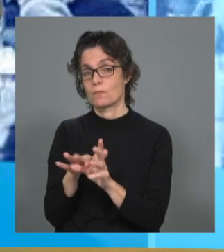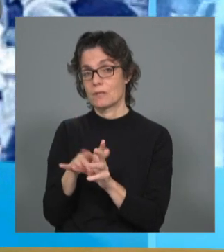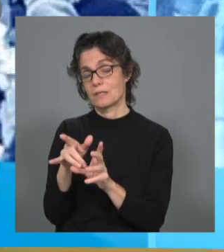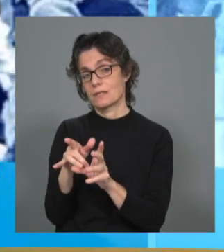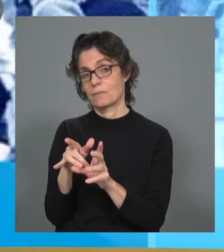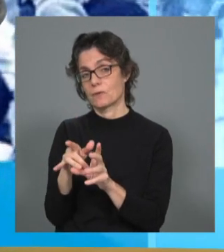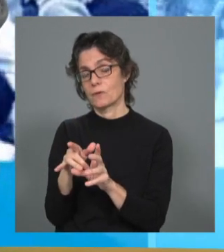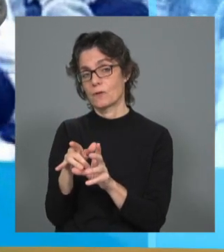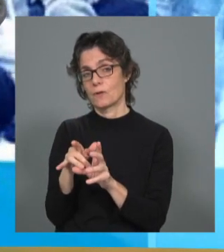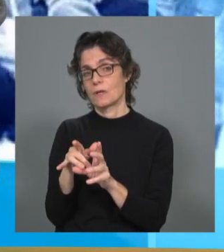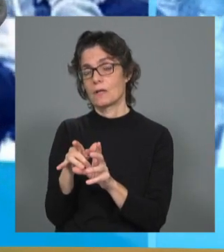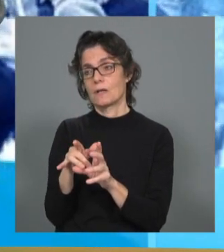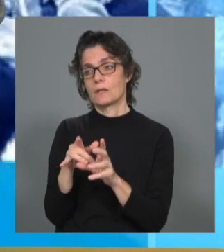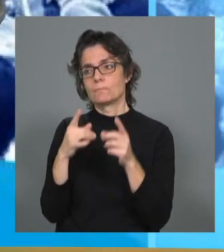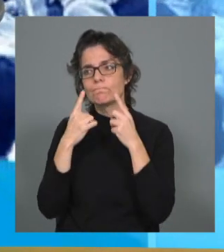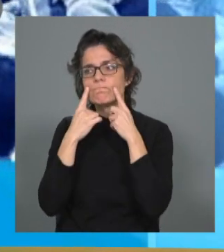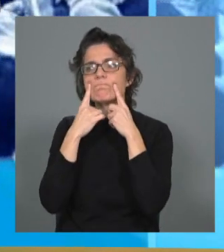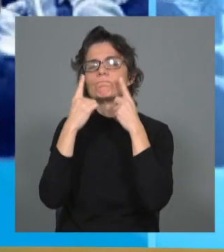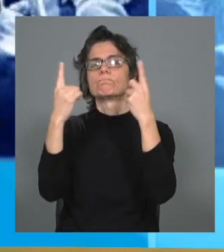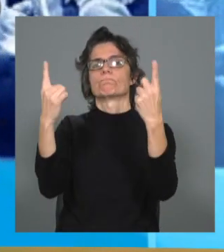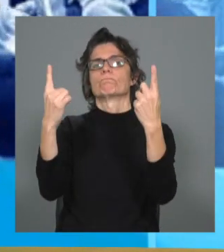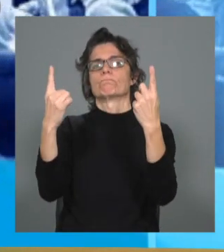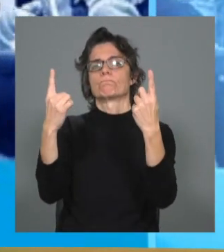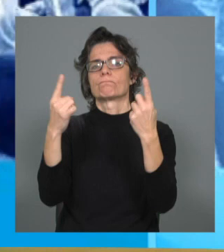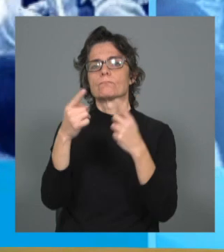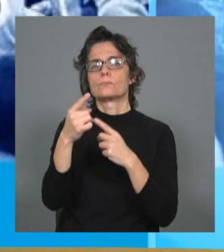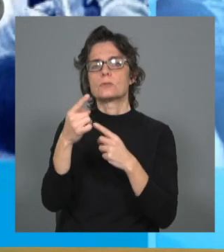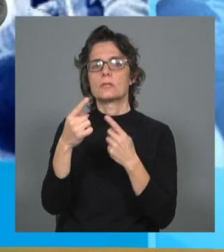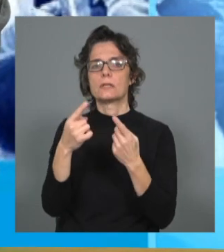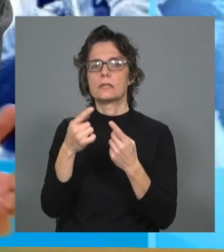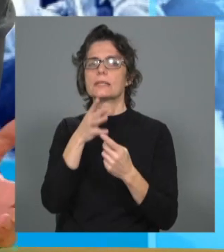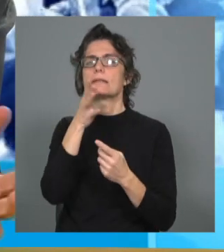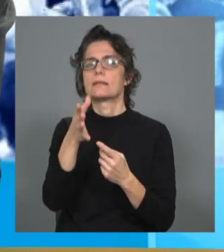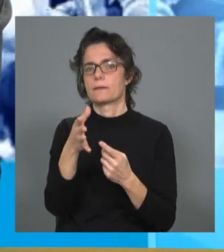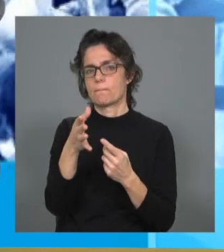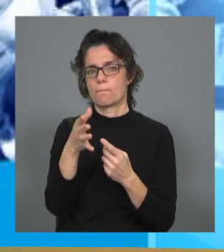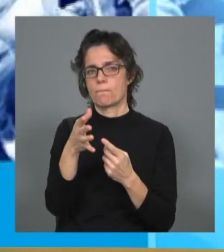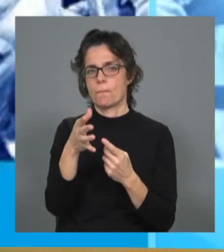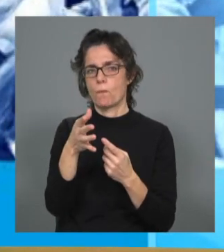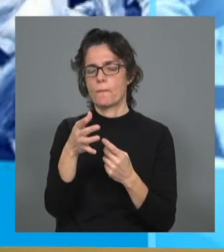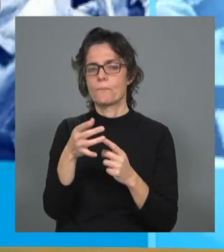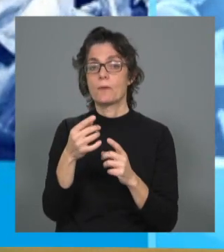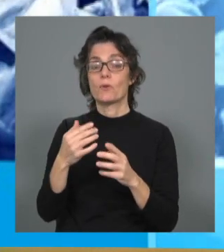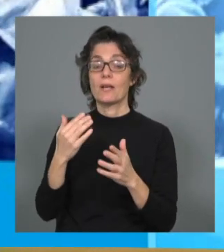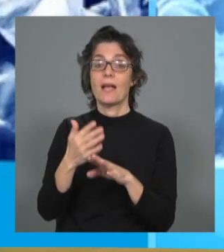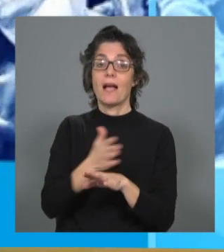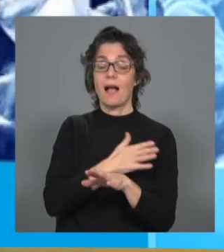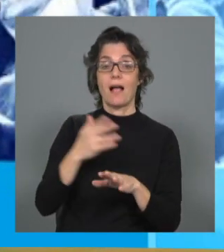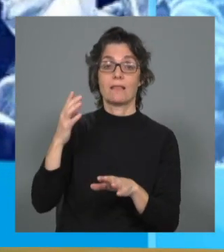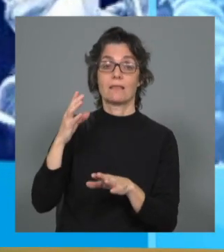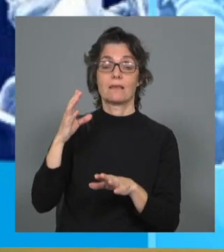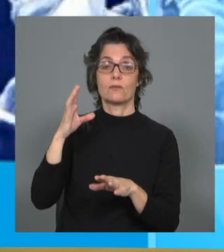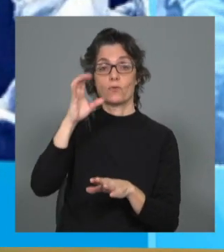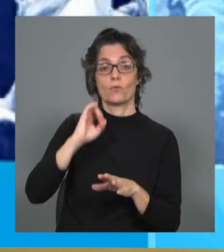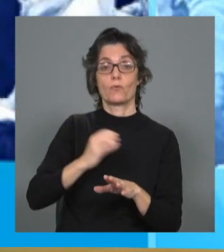num espaço público. Houve uma certa demonização, porque no anterior regime, até 74, haveria talvez uma